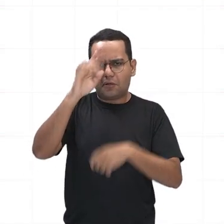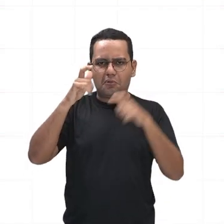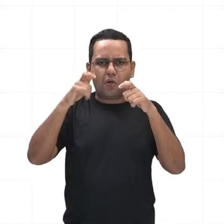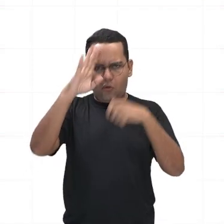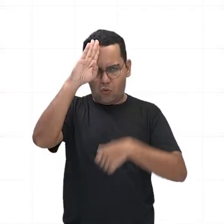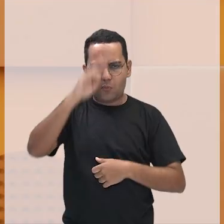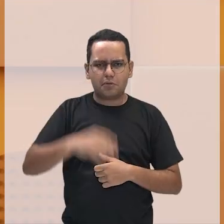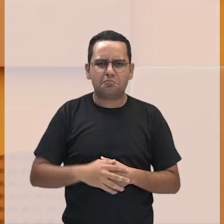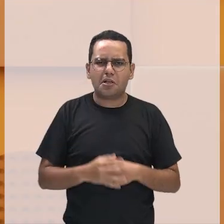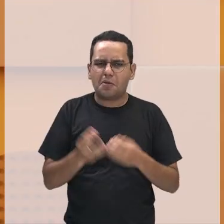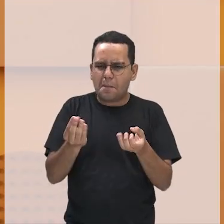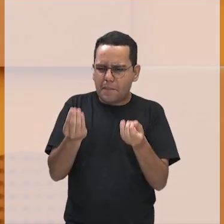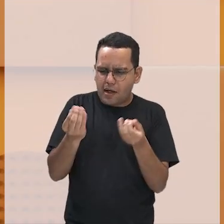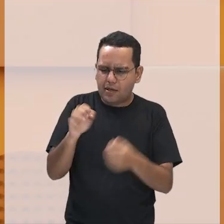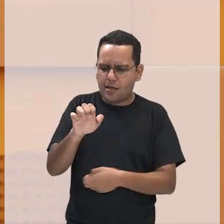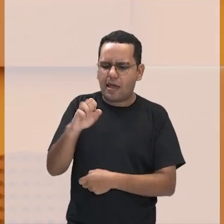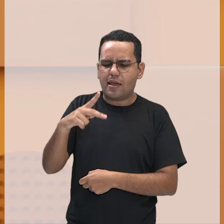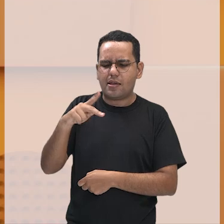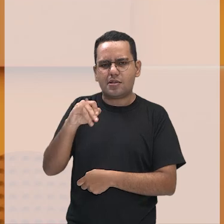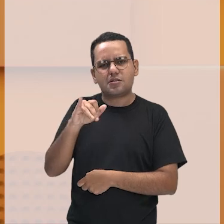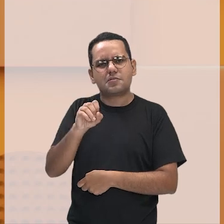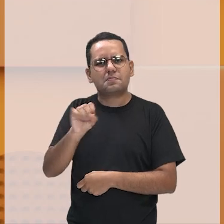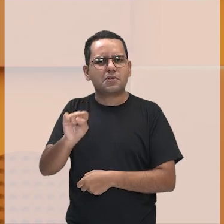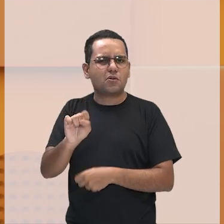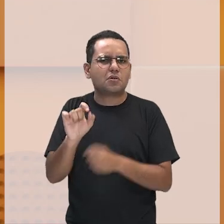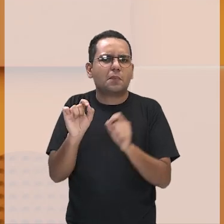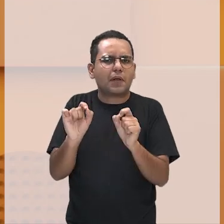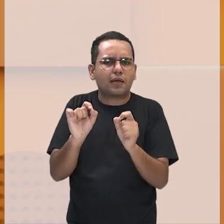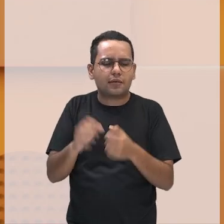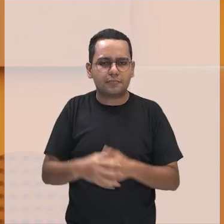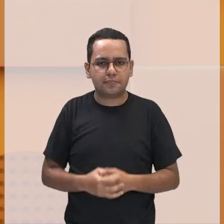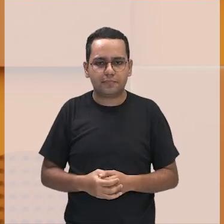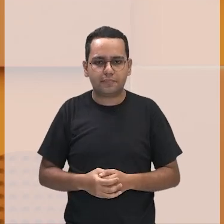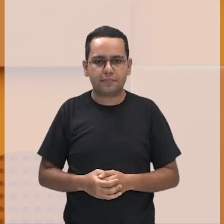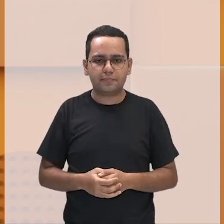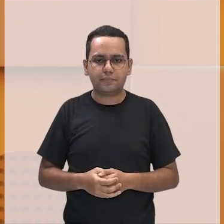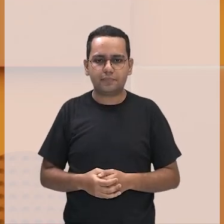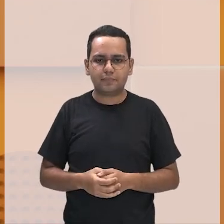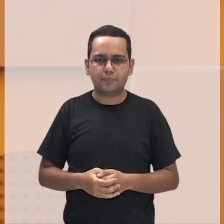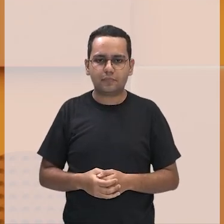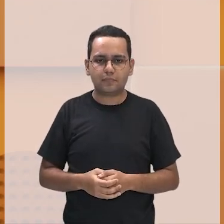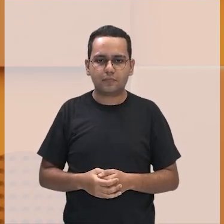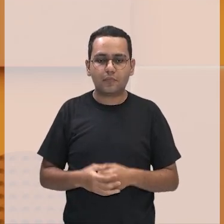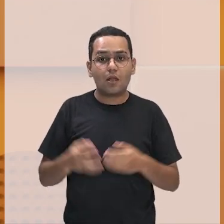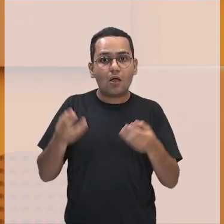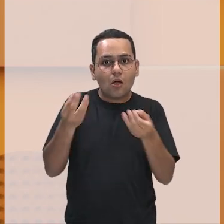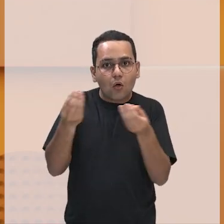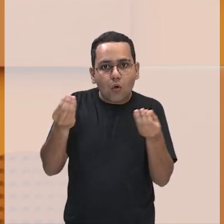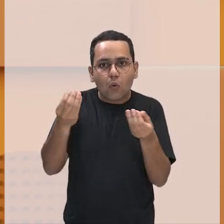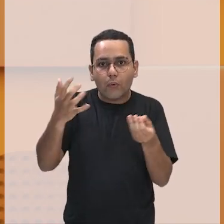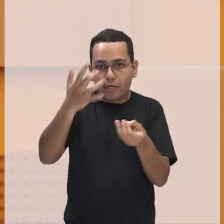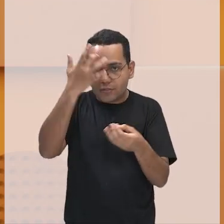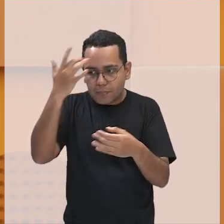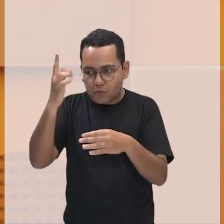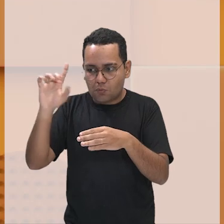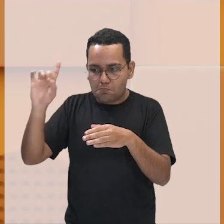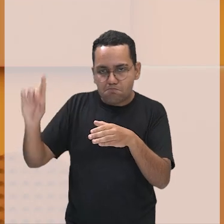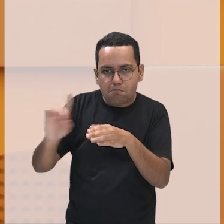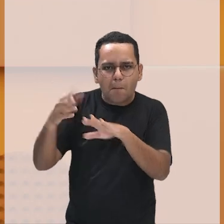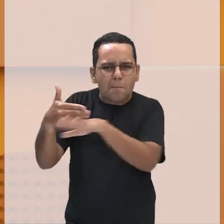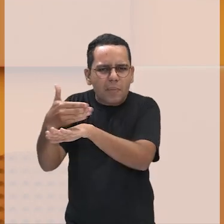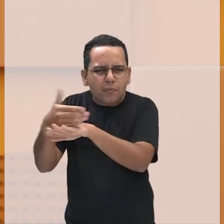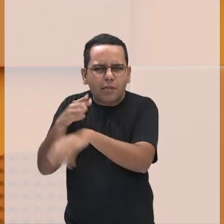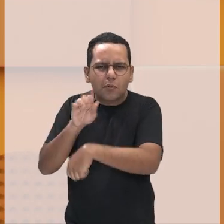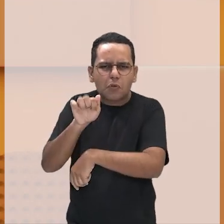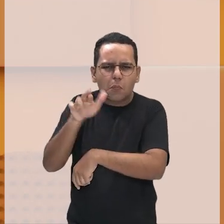colocar espiões? Para a gente ver, então, como é que está lidando essa vinda desses povos bárbaros, como que